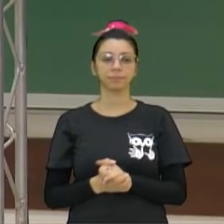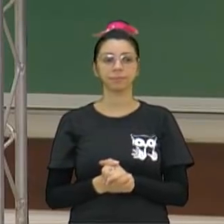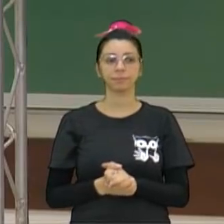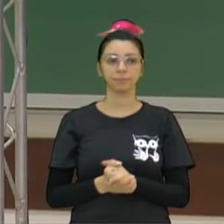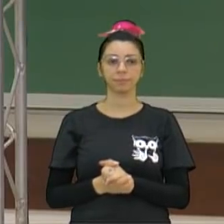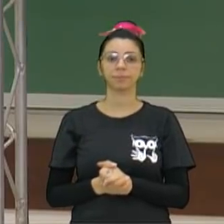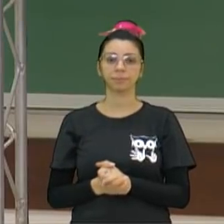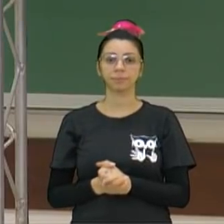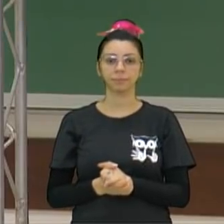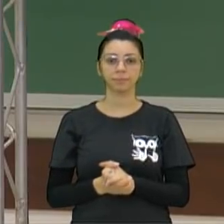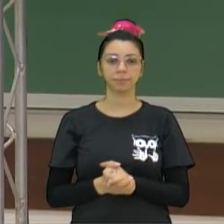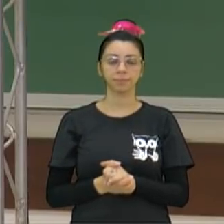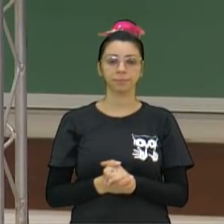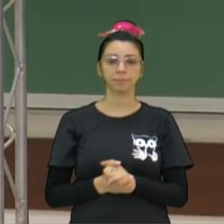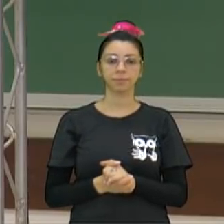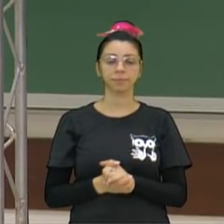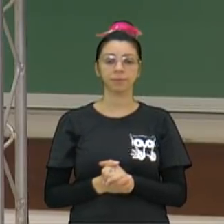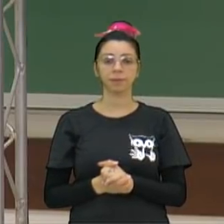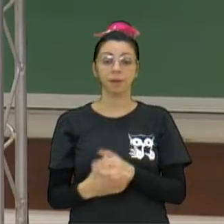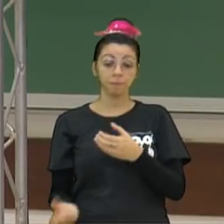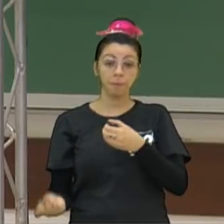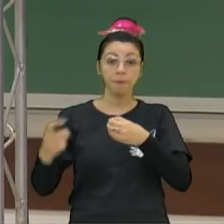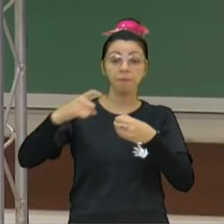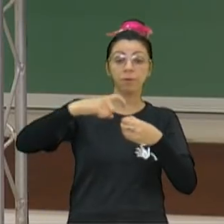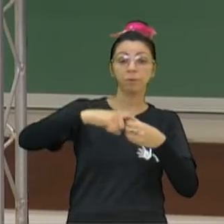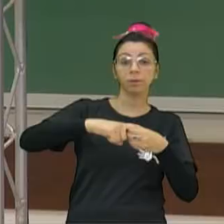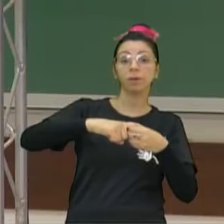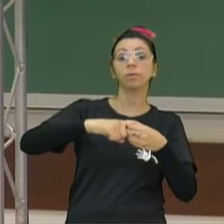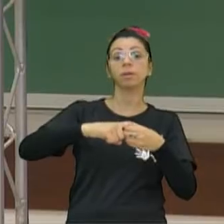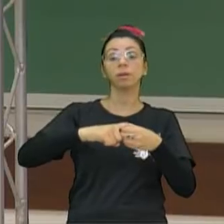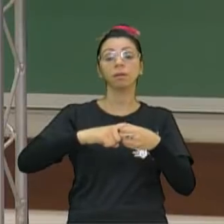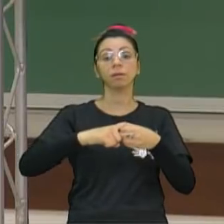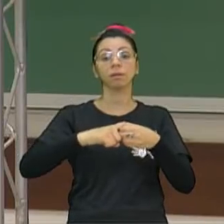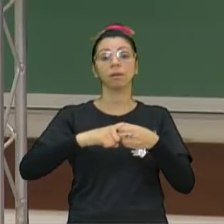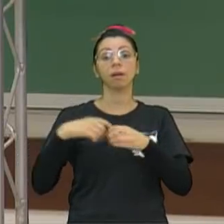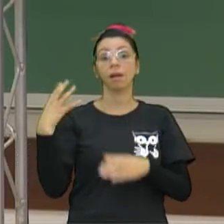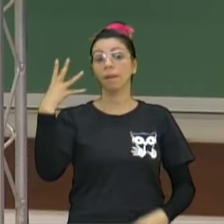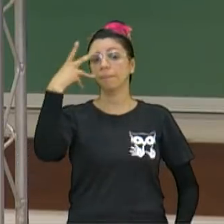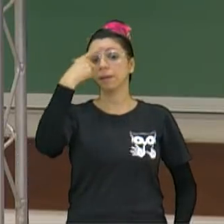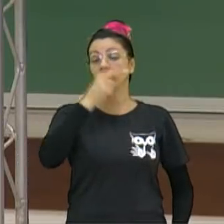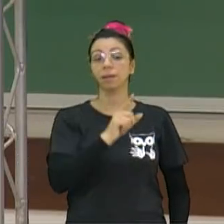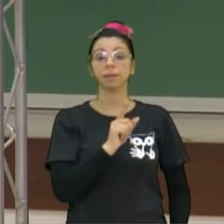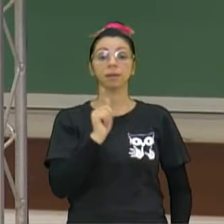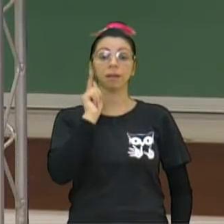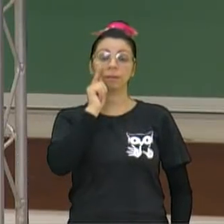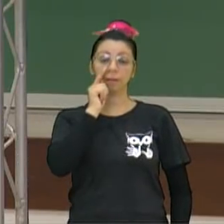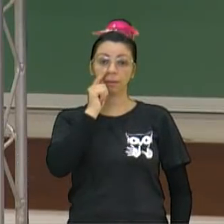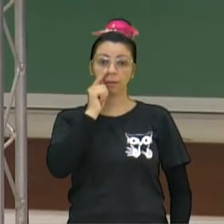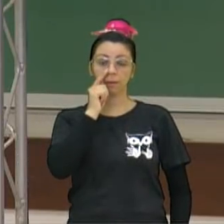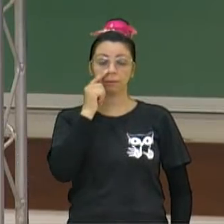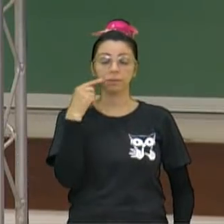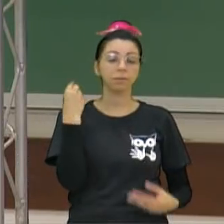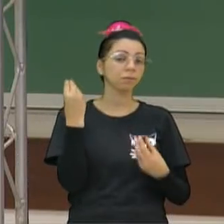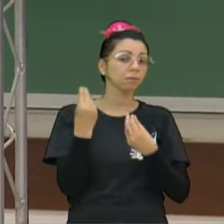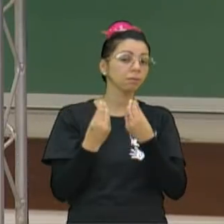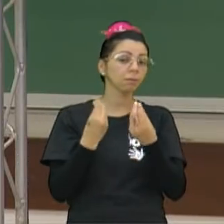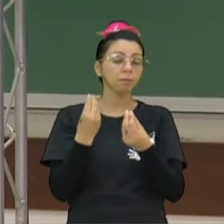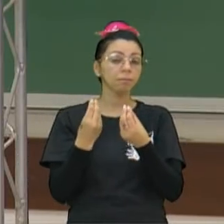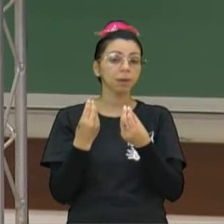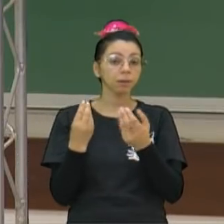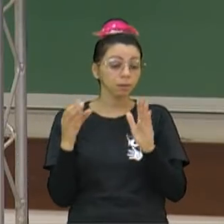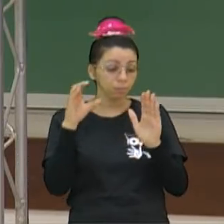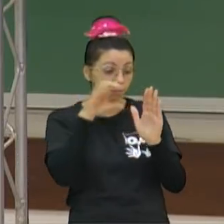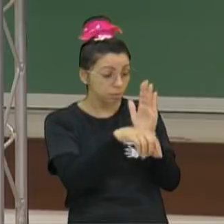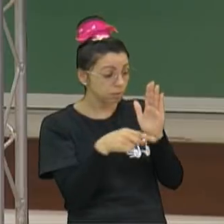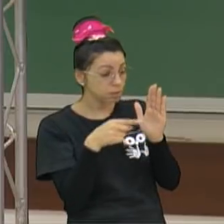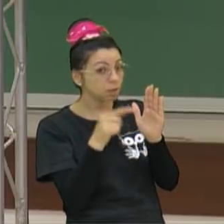vamos voltar, né, ao conceito de beleza lá na Grécia, né? Eu trouxe aqui um texto para a gente ver como que se deu esse conceito de